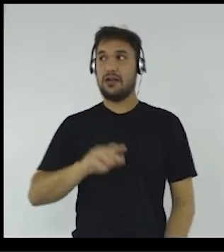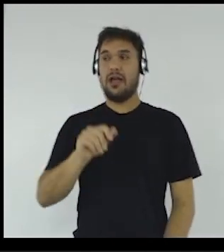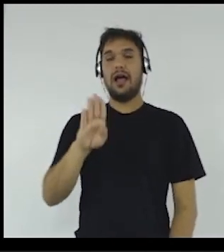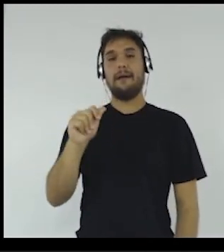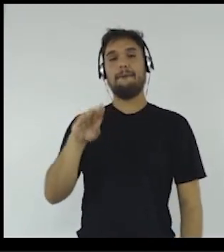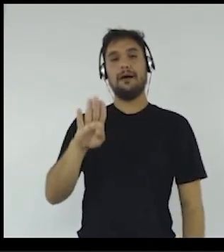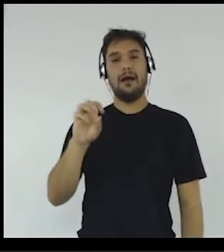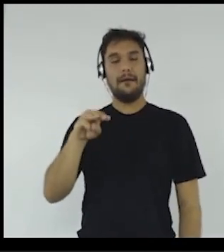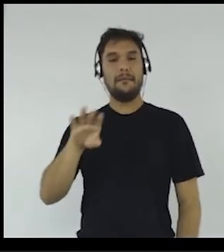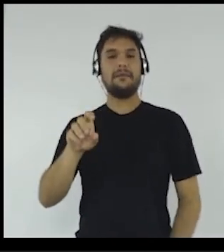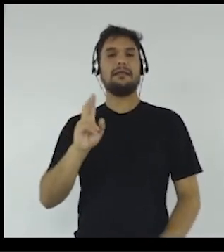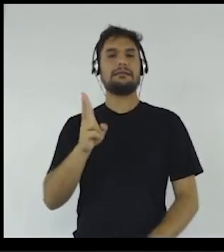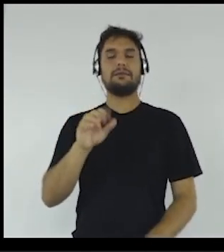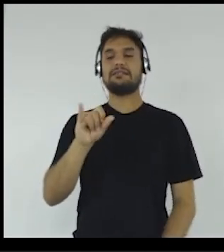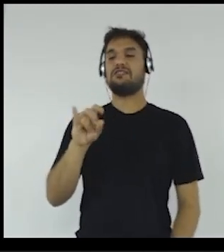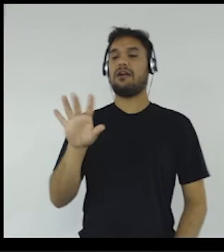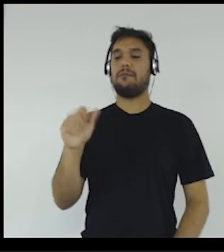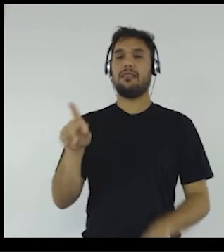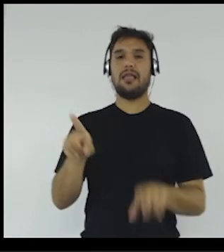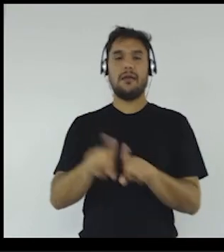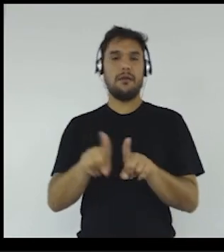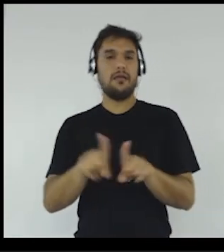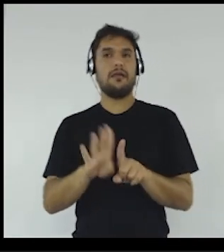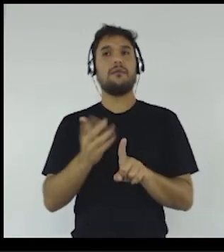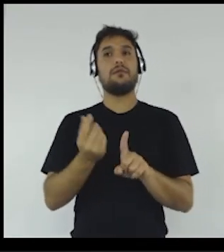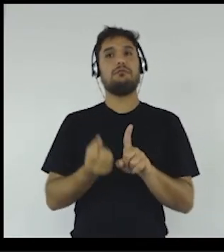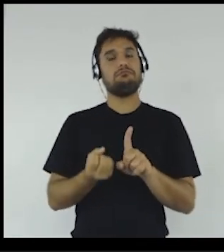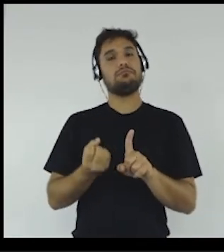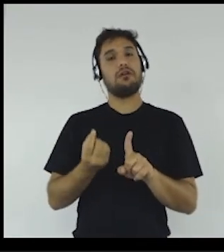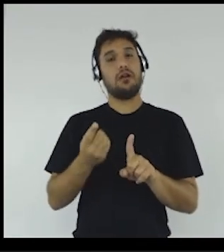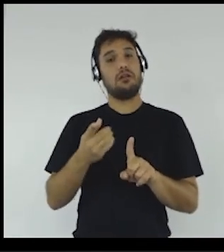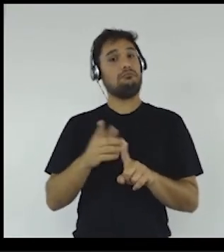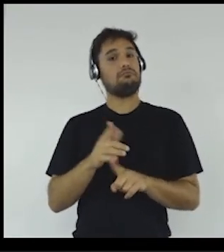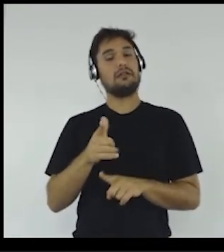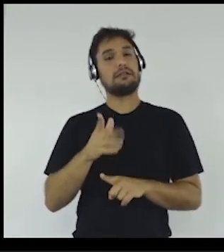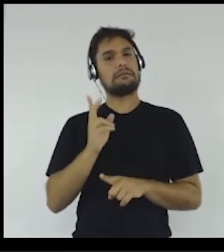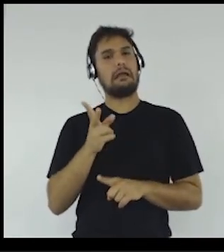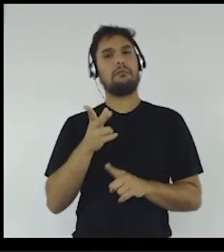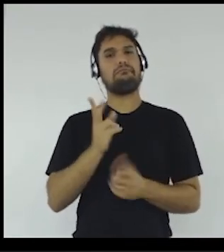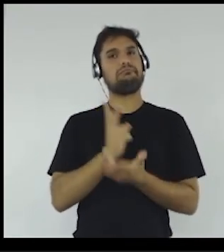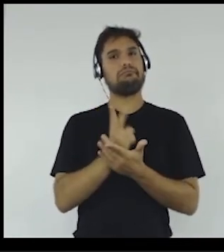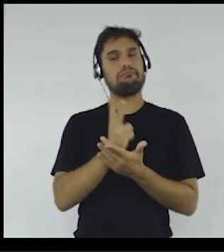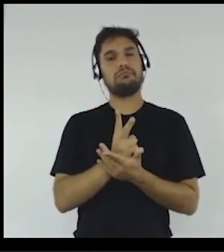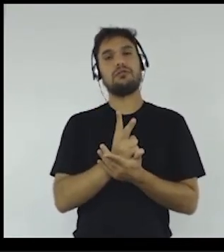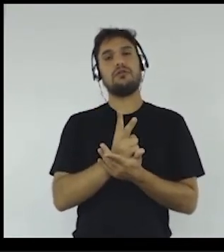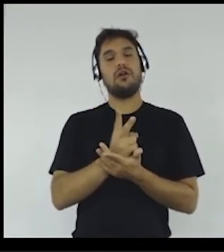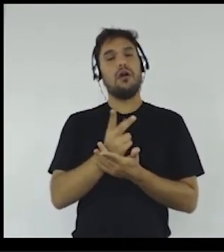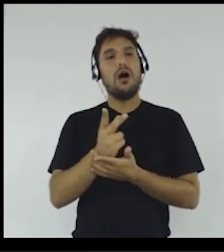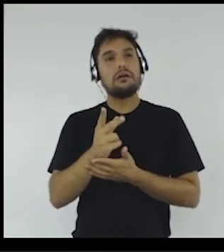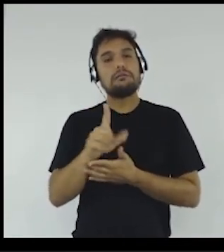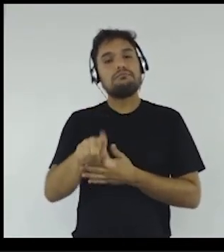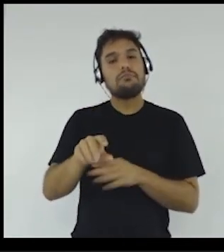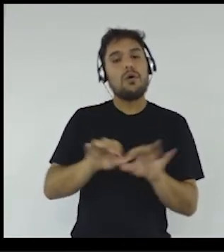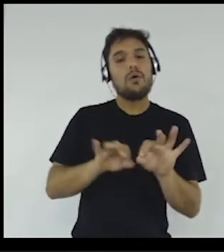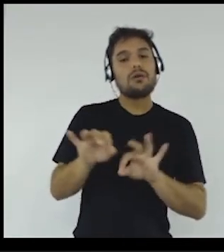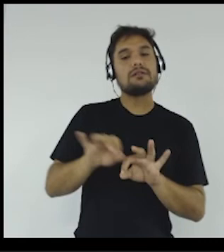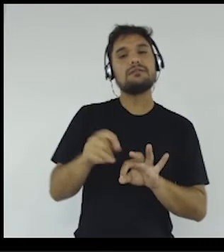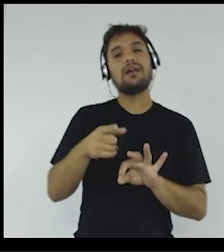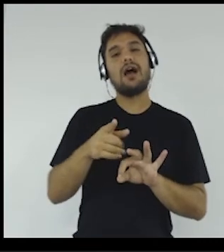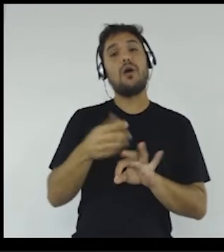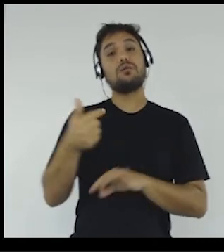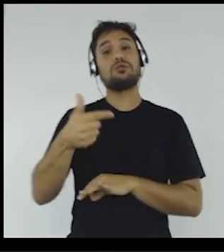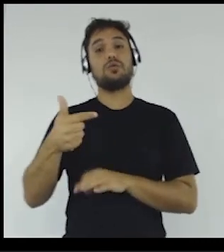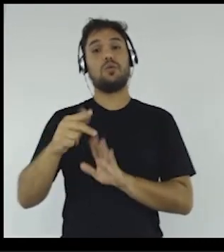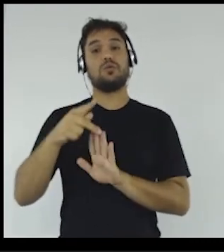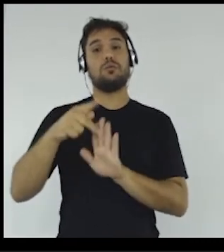plena atuação, tendo Silvio Capanema expoente na matéria locatícia, não tardou a ideia de se elaborar um